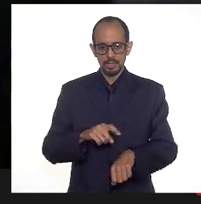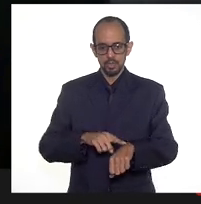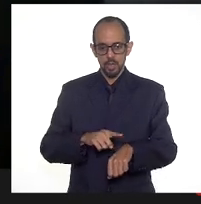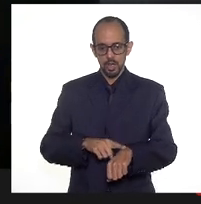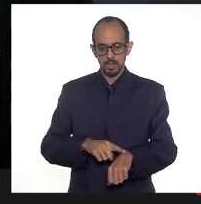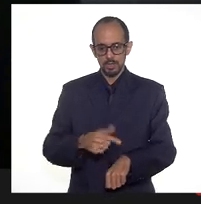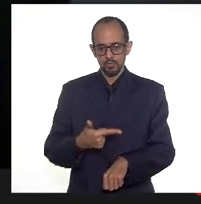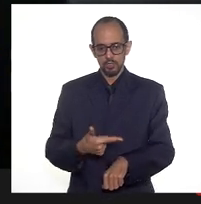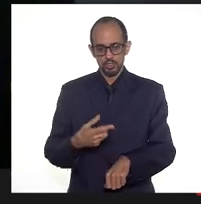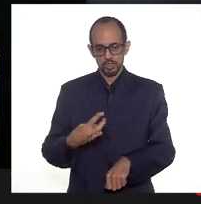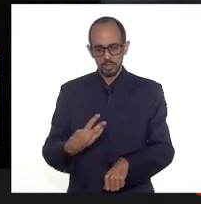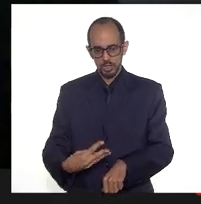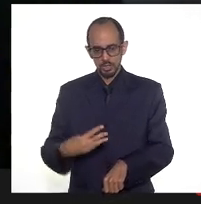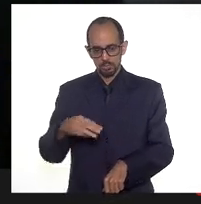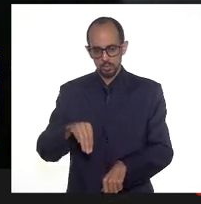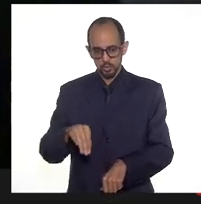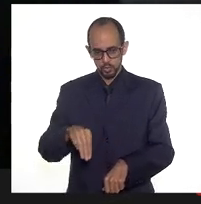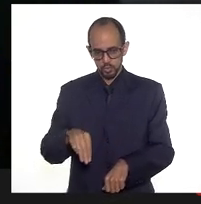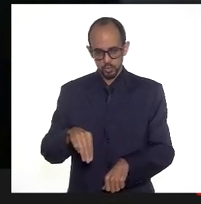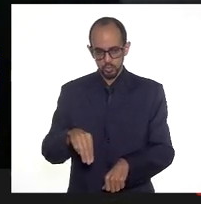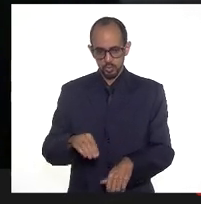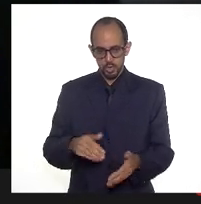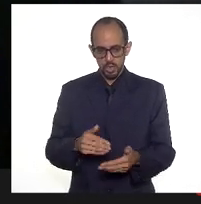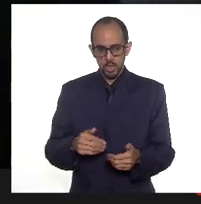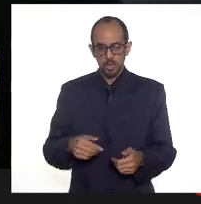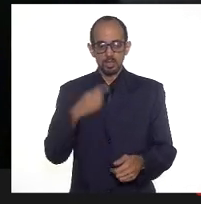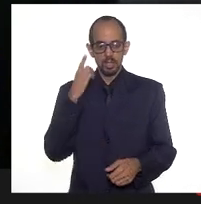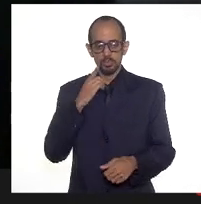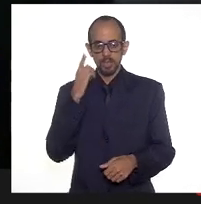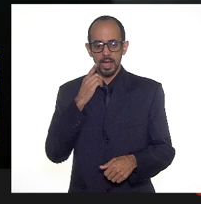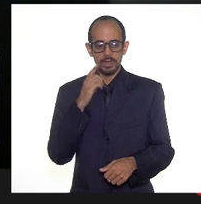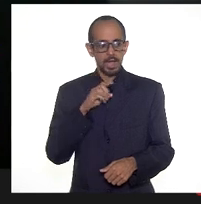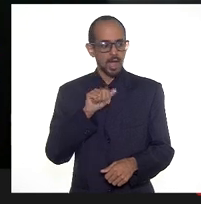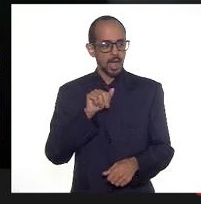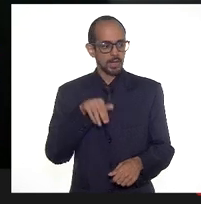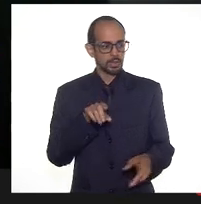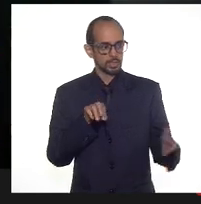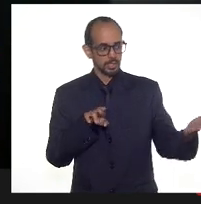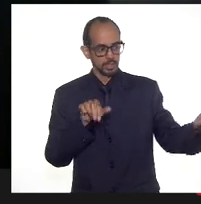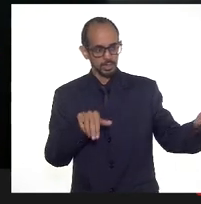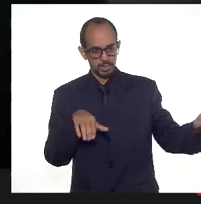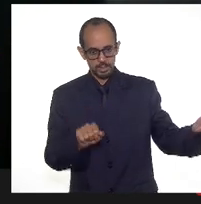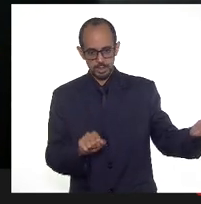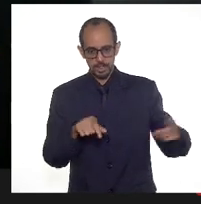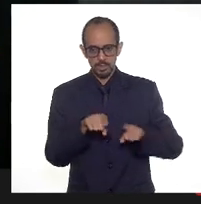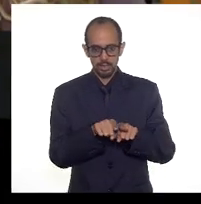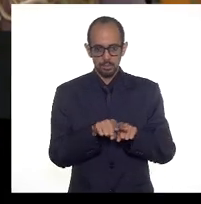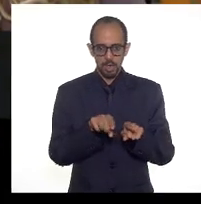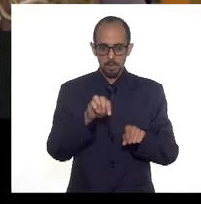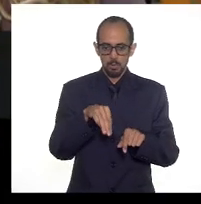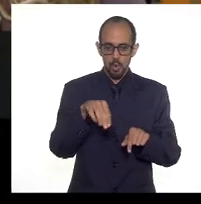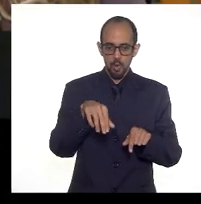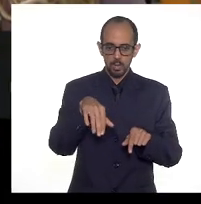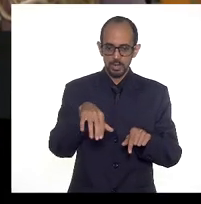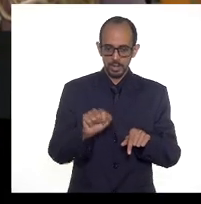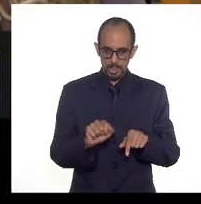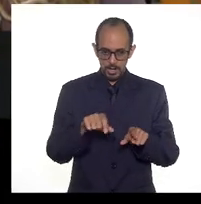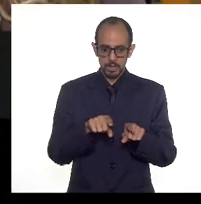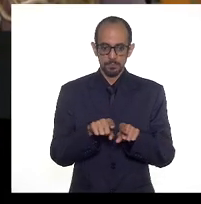minutos. Já estão conosco a deputada Adriana Baltazar, deputada Mônica Francisco, em